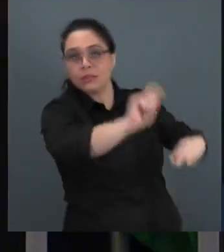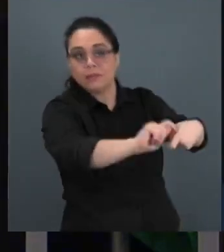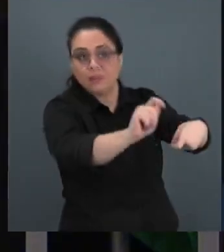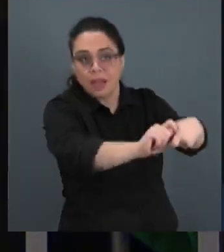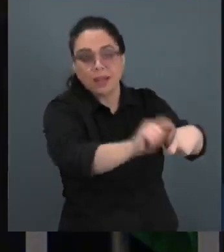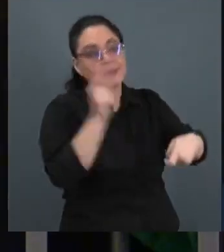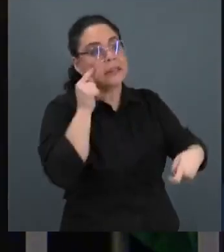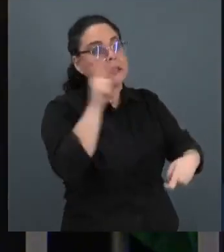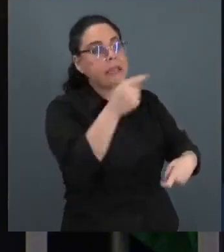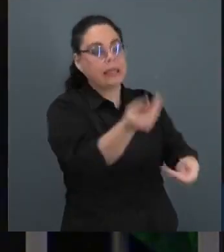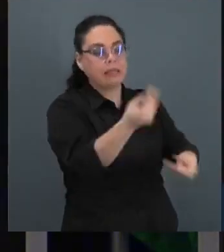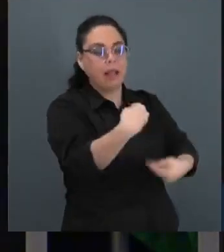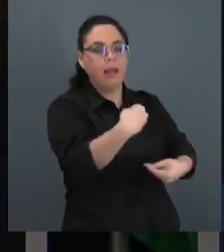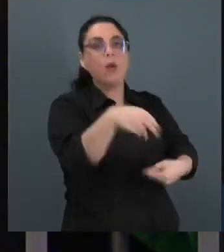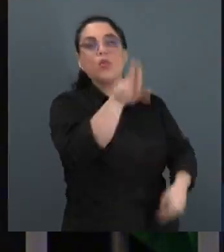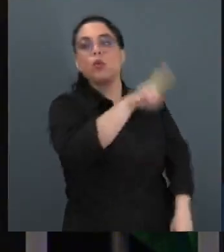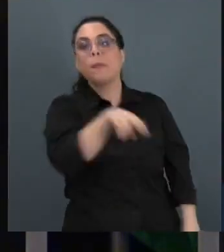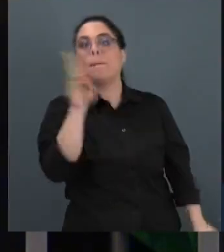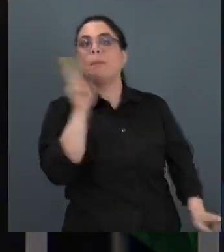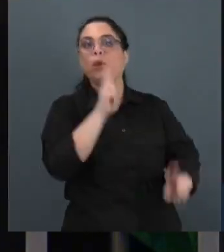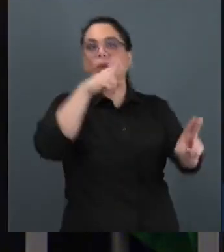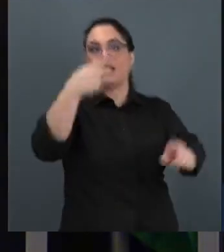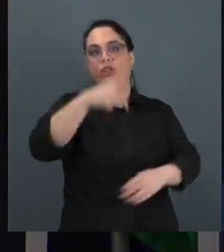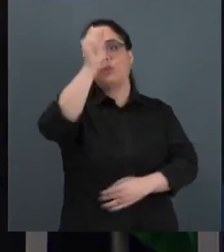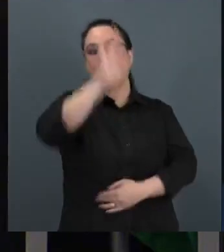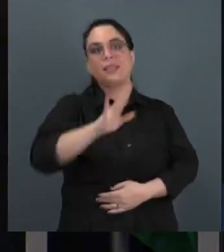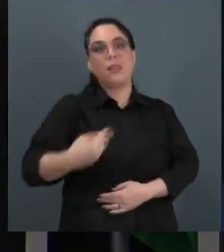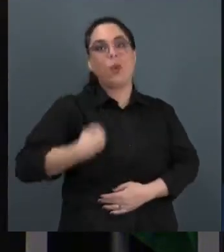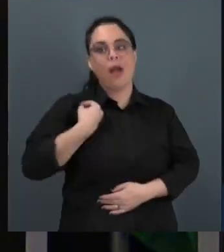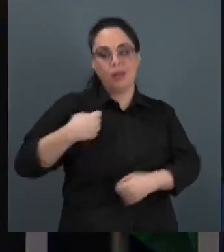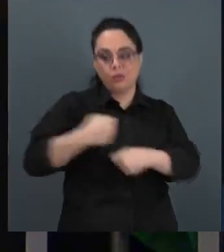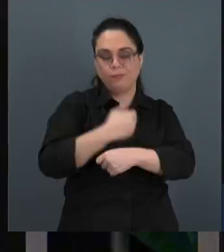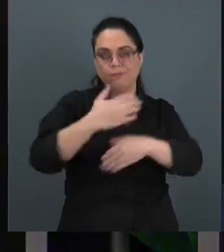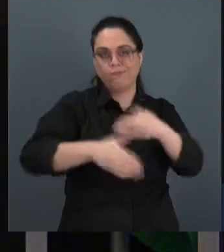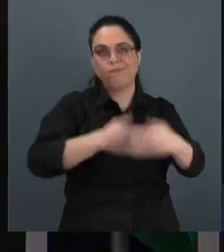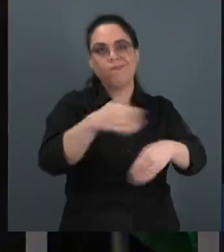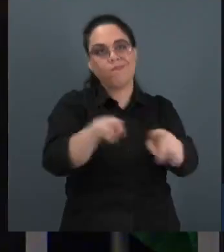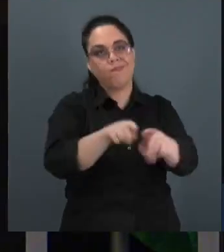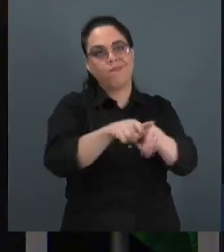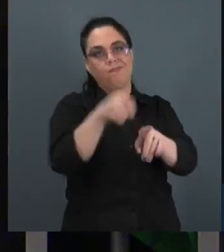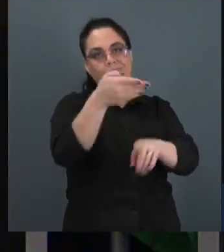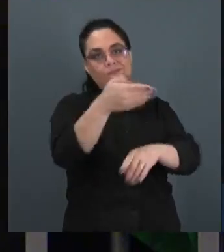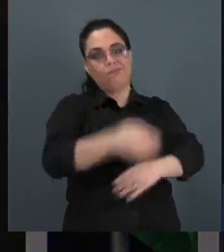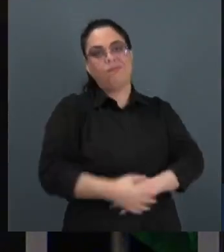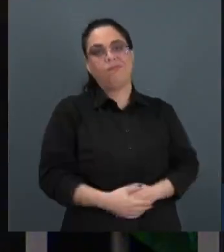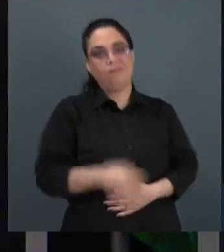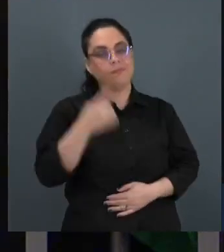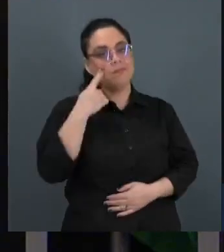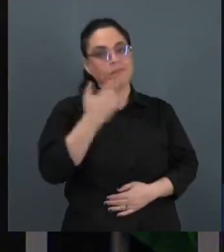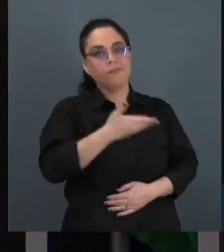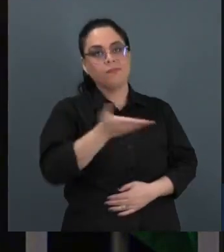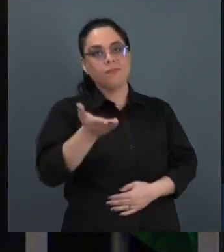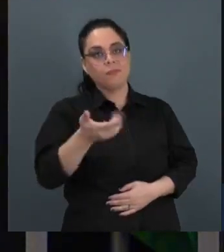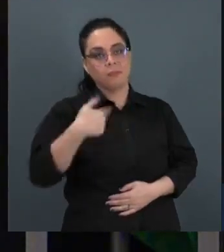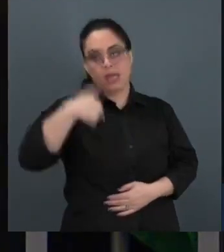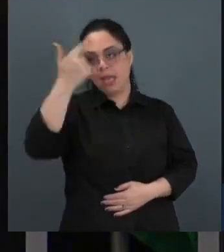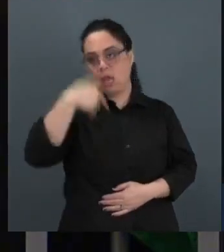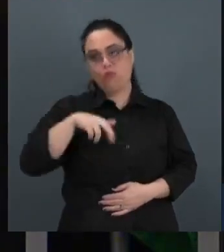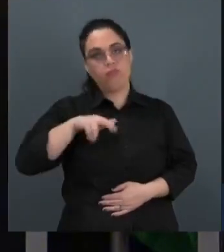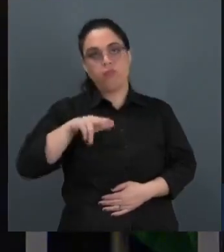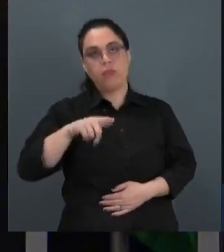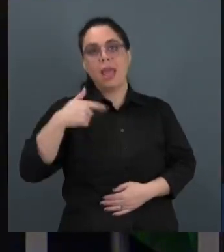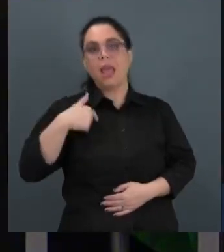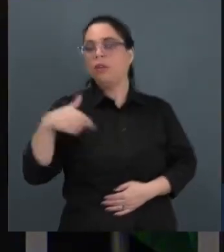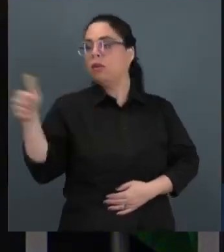são as prioridades que o país tem para os anos subsequentes ou para o ano subsequente. Vejam, senhores, eu não estou aqui como